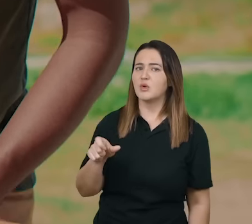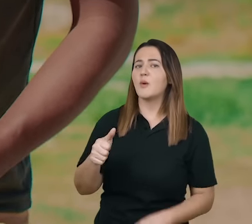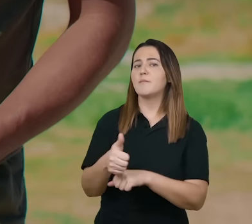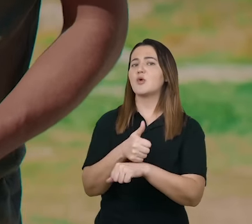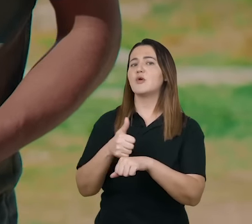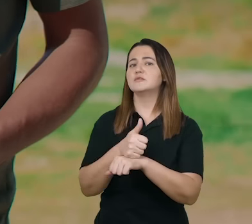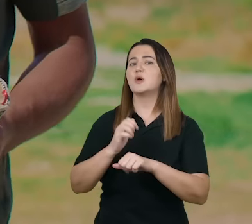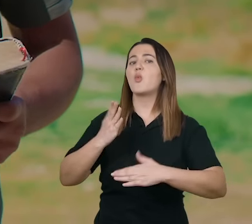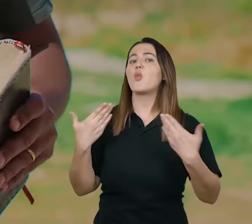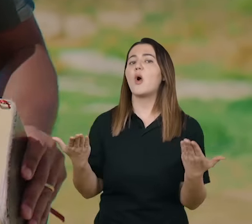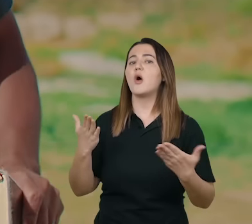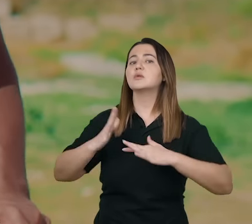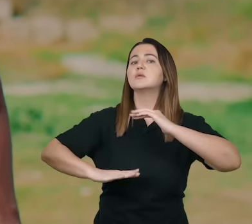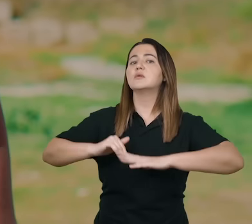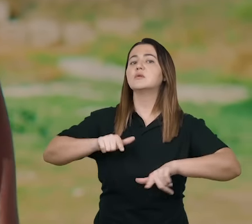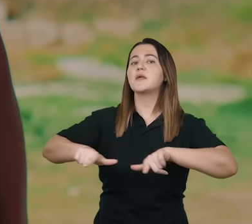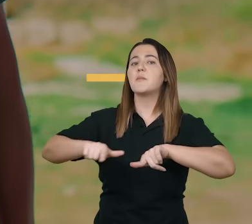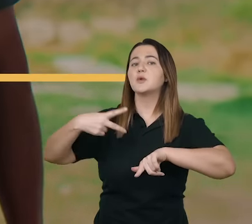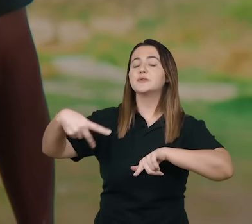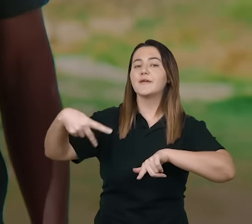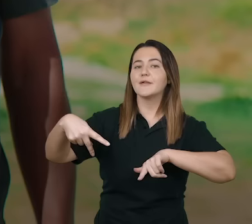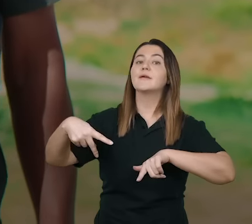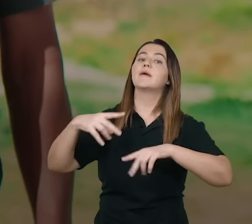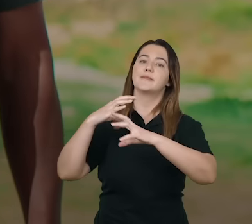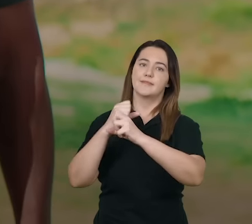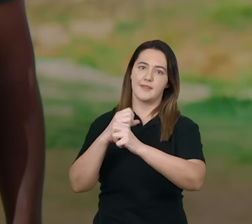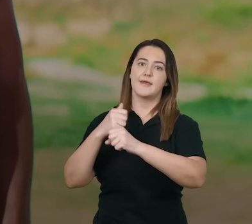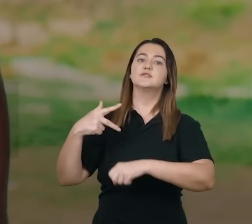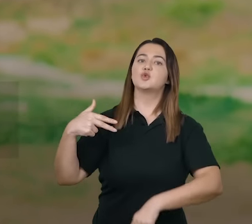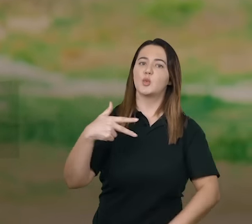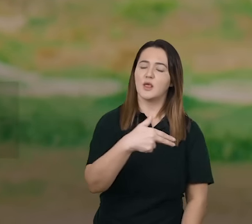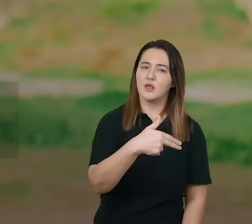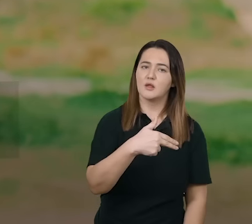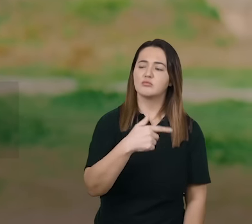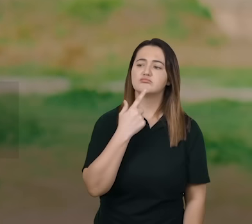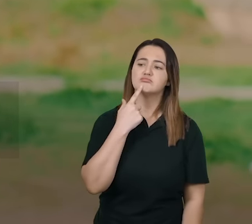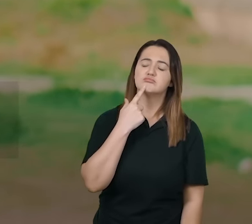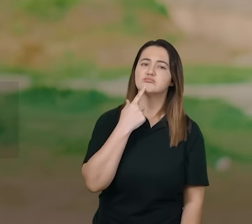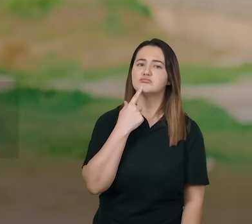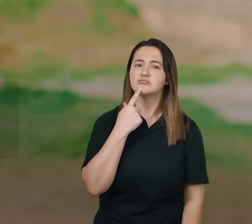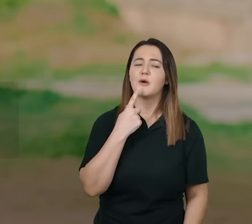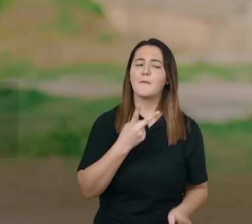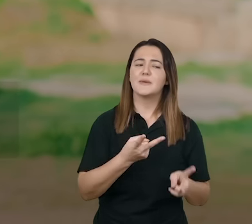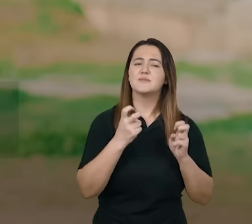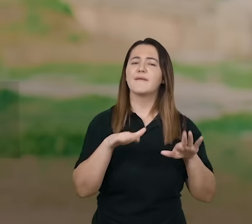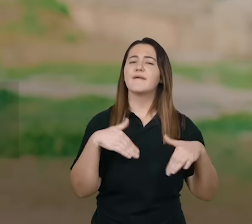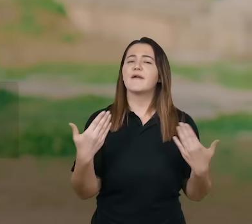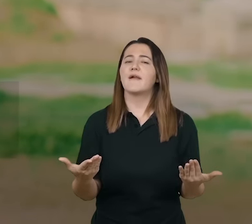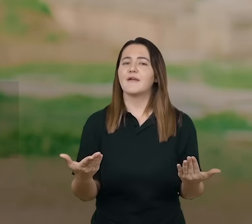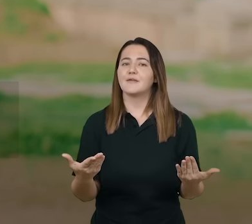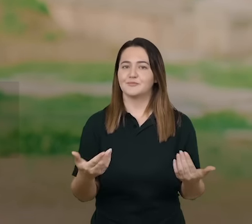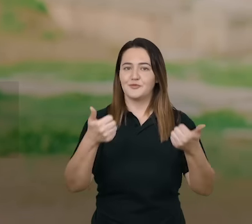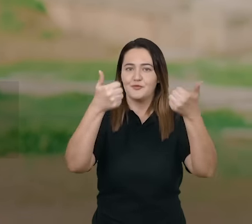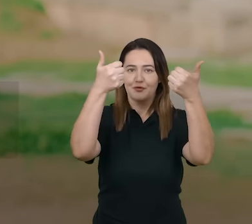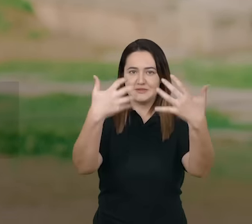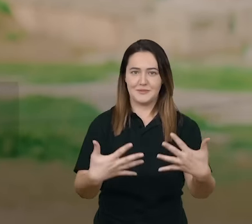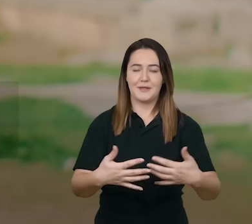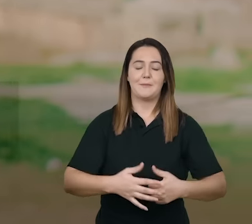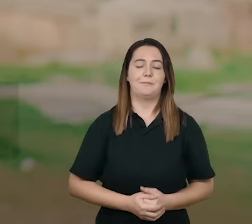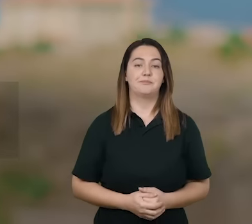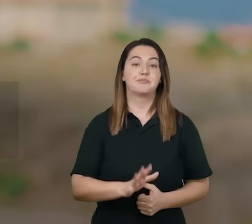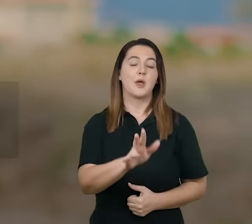assim, os elementos vão se diminuindo para identificar uma pessoa específica. Eu vou explicar melhor o que eu